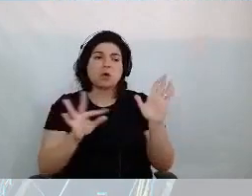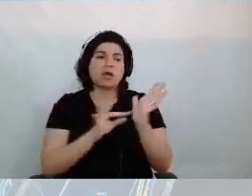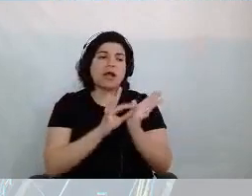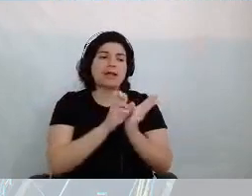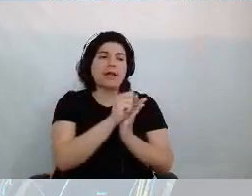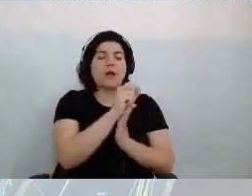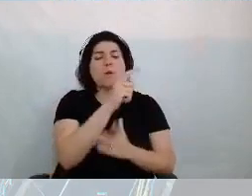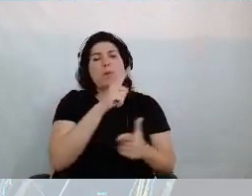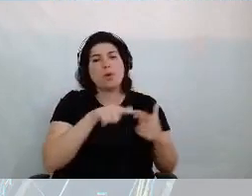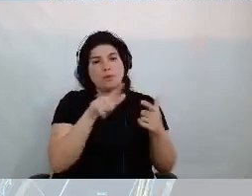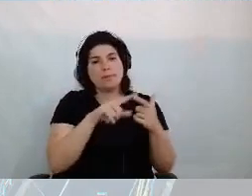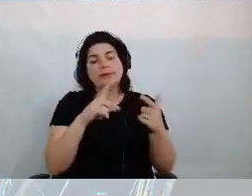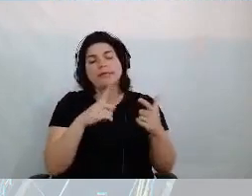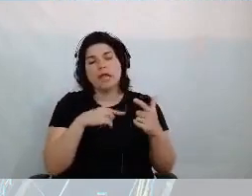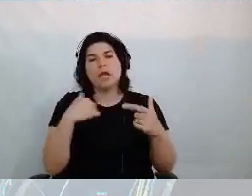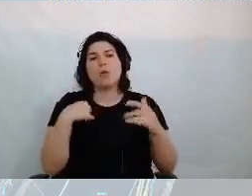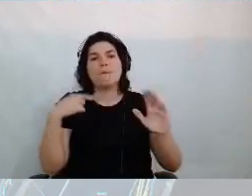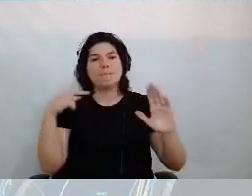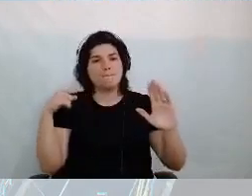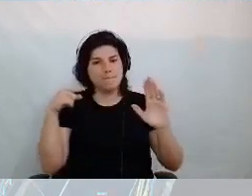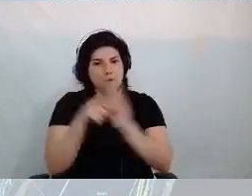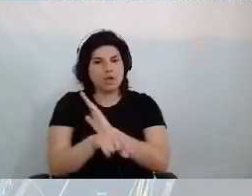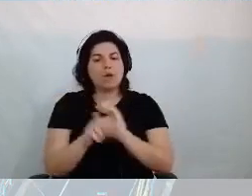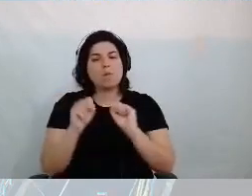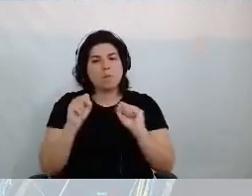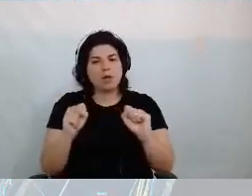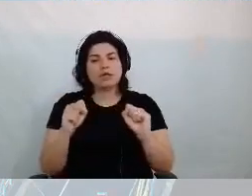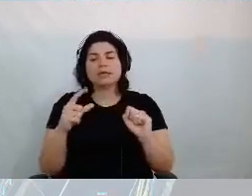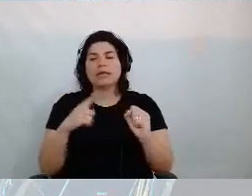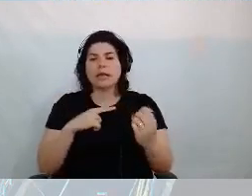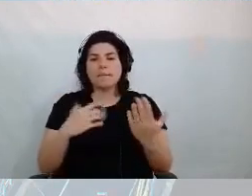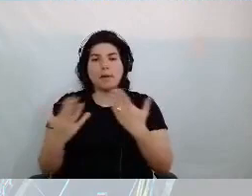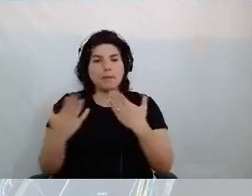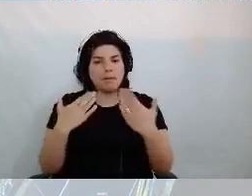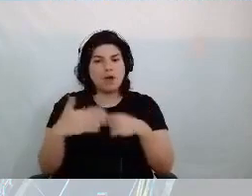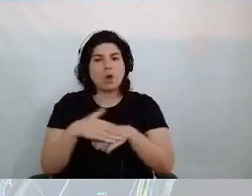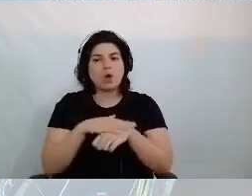eu posso questionar no momento que esse alinhamento está sendo realizado.